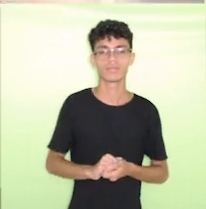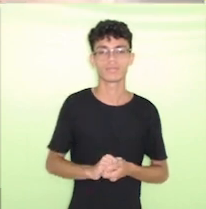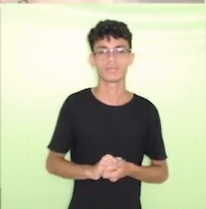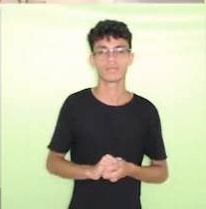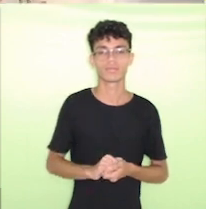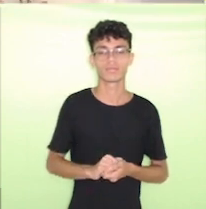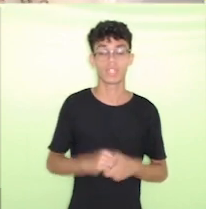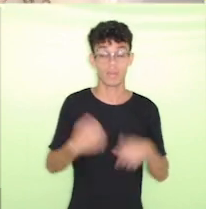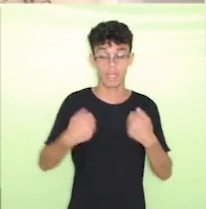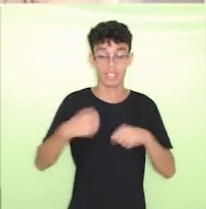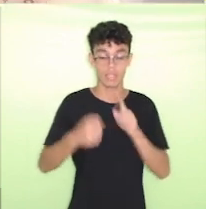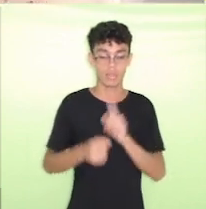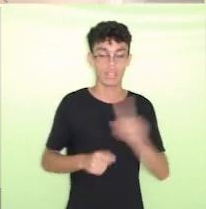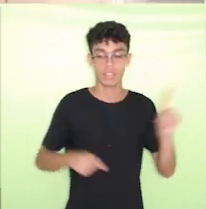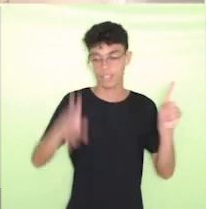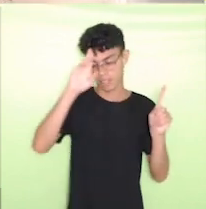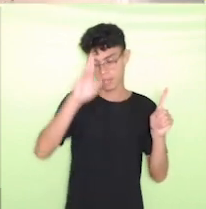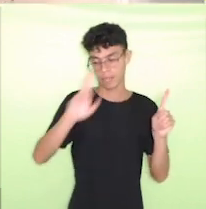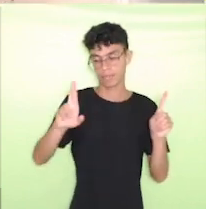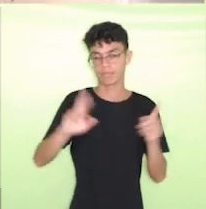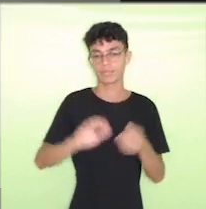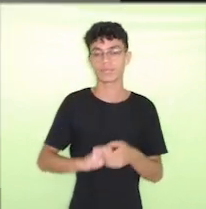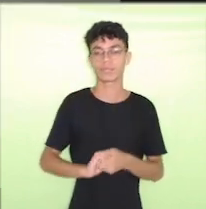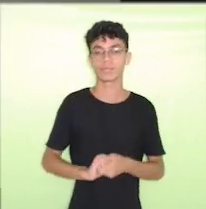Eu preciso ir, monsenhor.